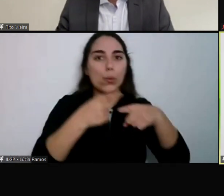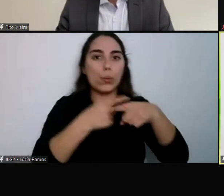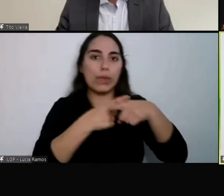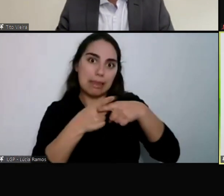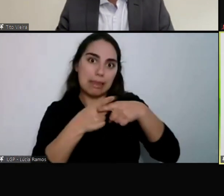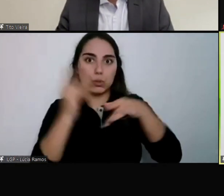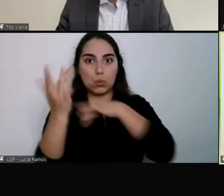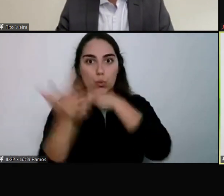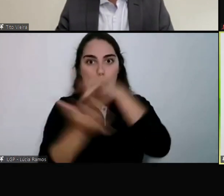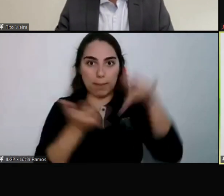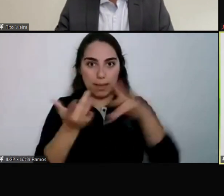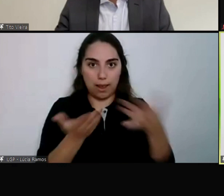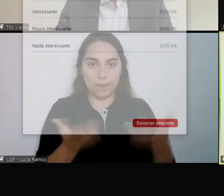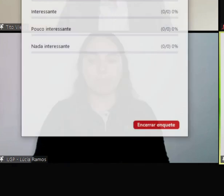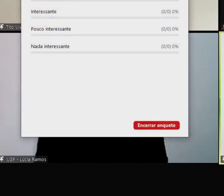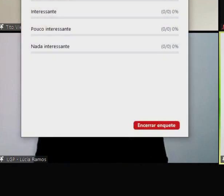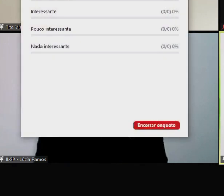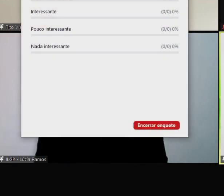conferência.